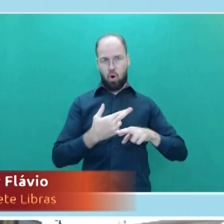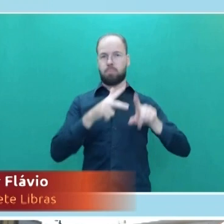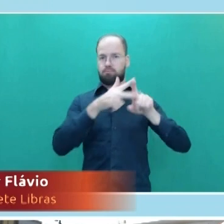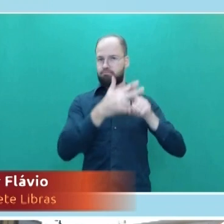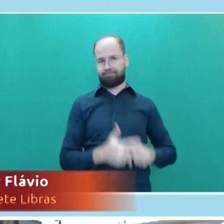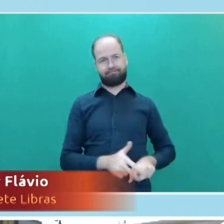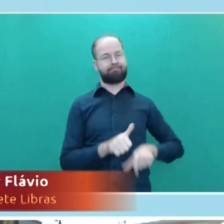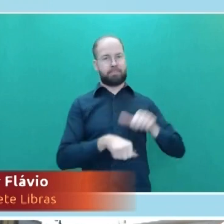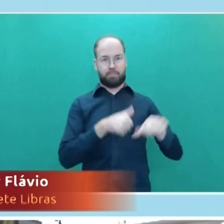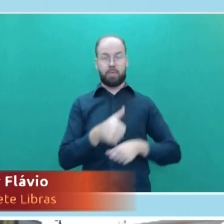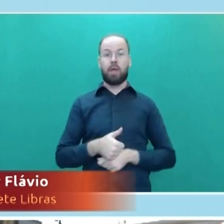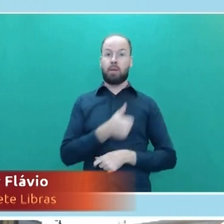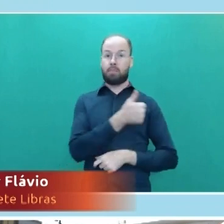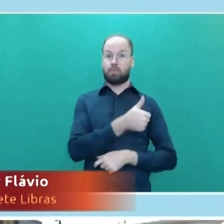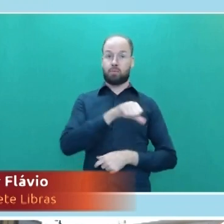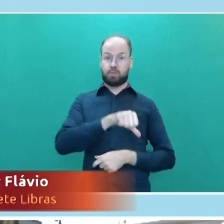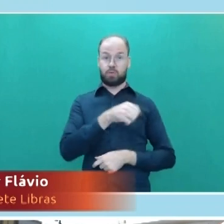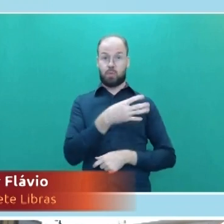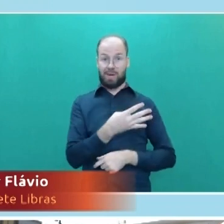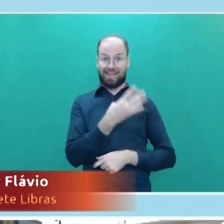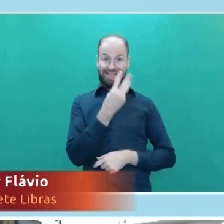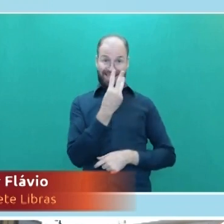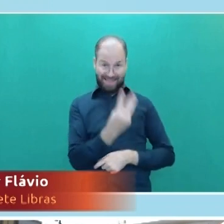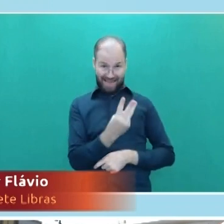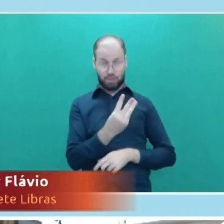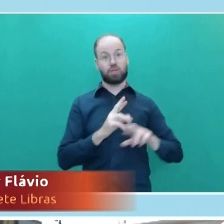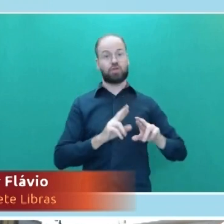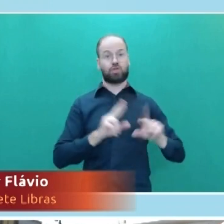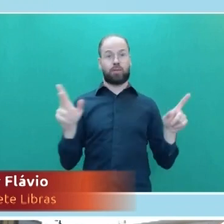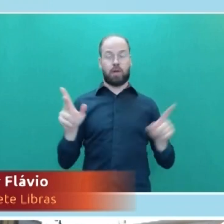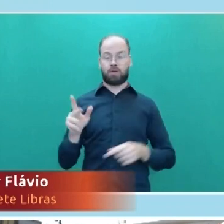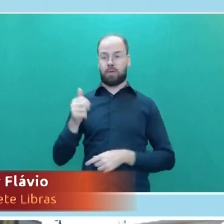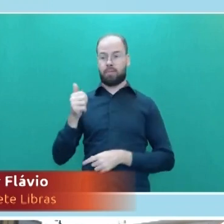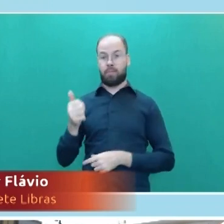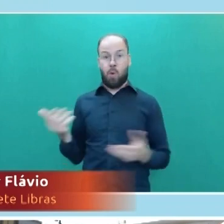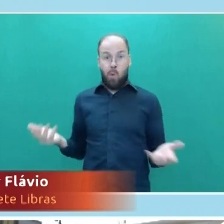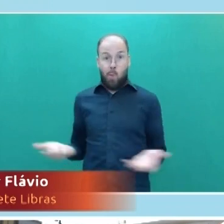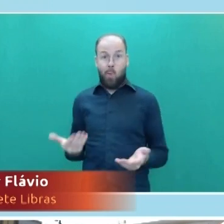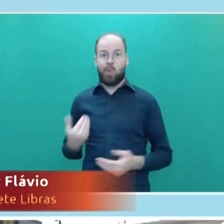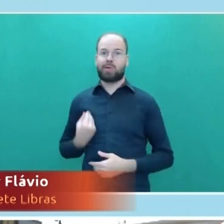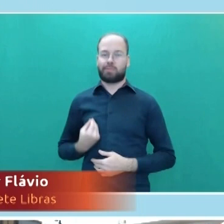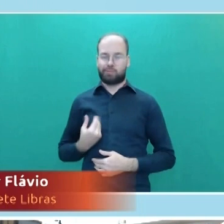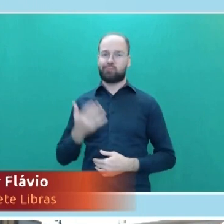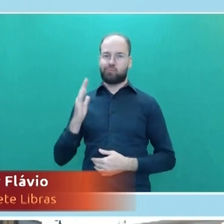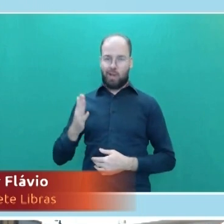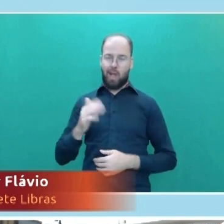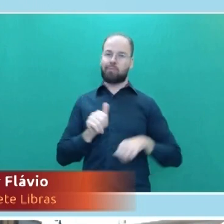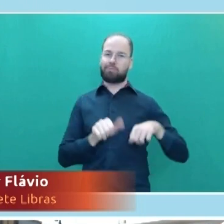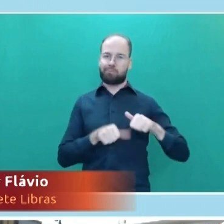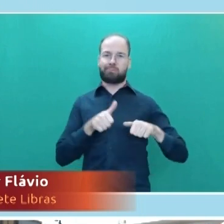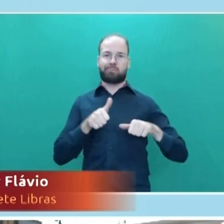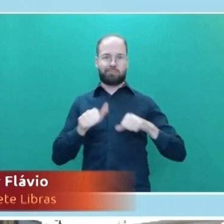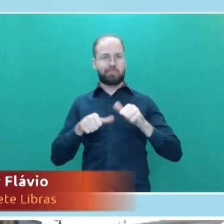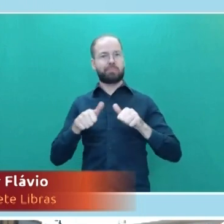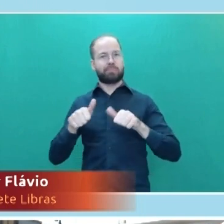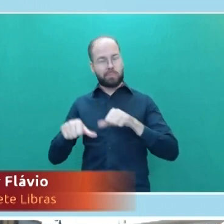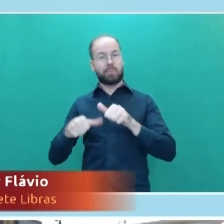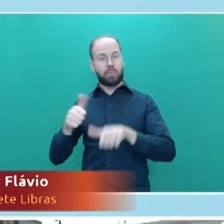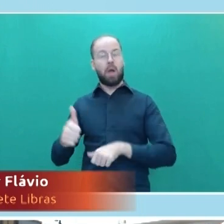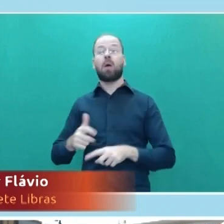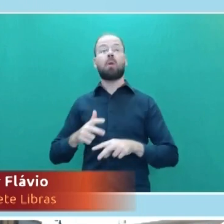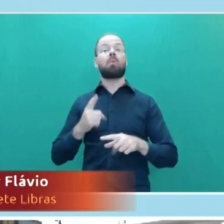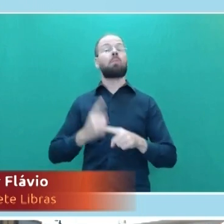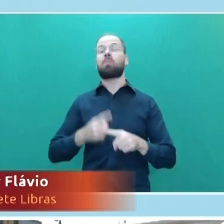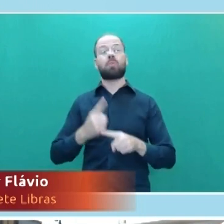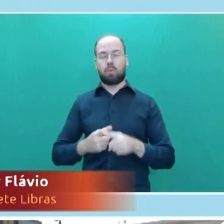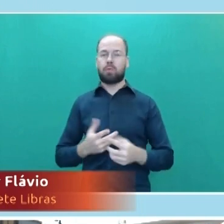em 43 não é a mesma que nós temos hoje. Ela vem sendo alterada justamente para tentar colocar dentro do